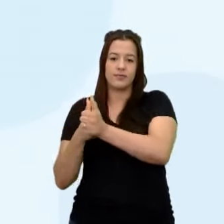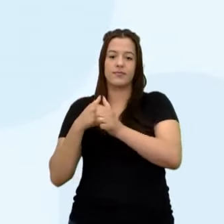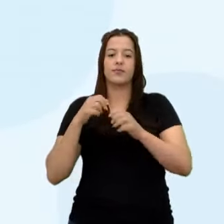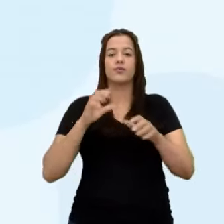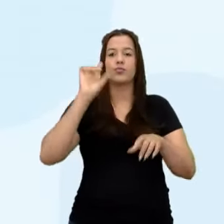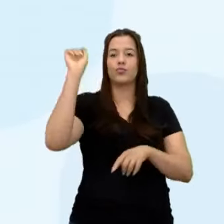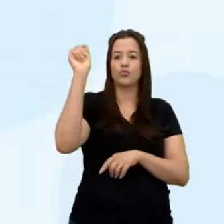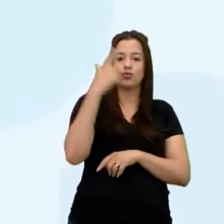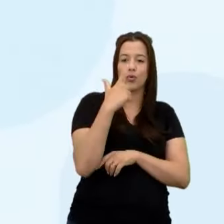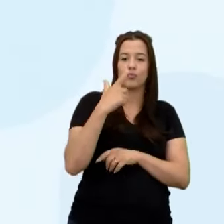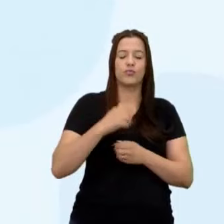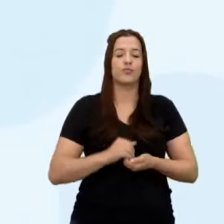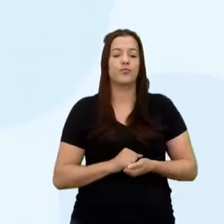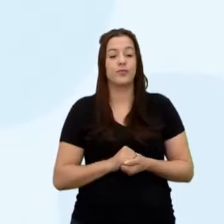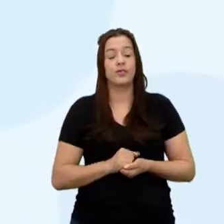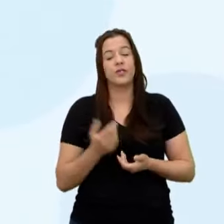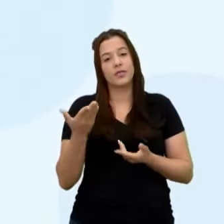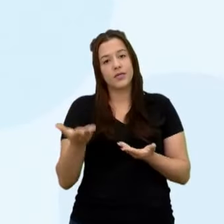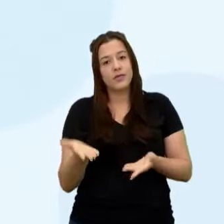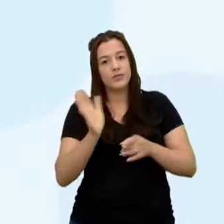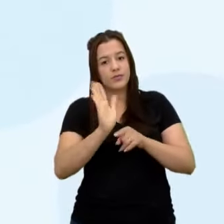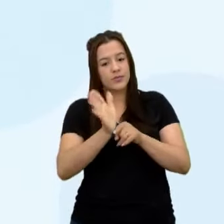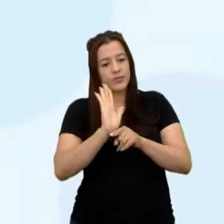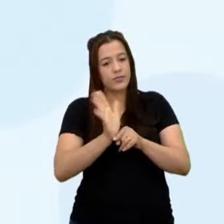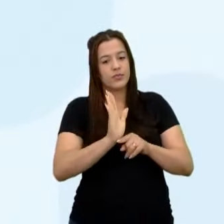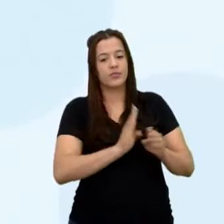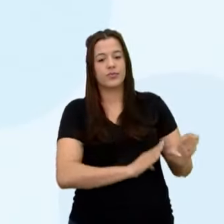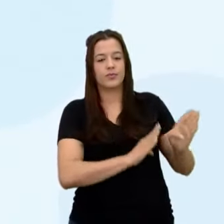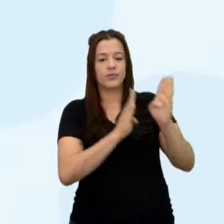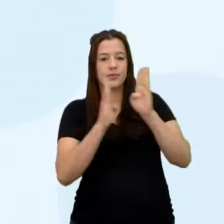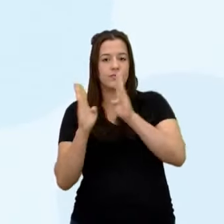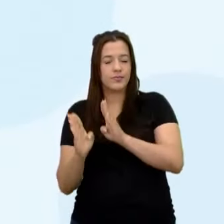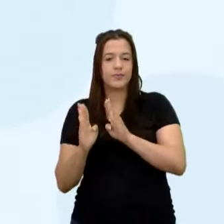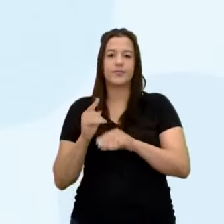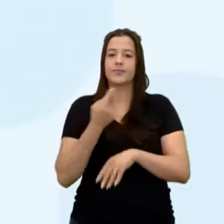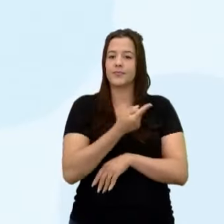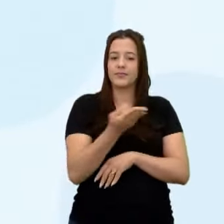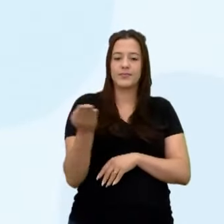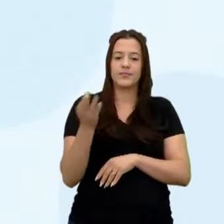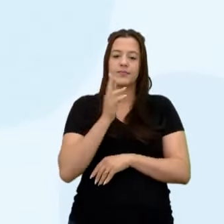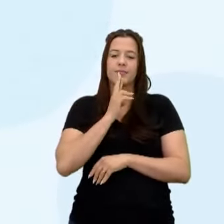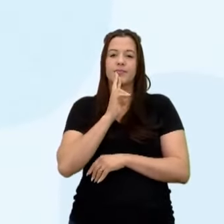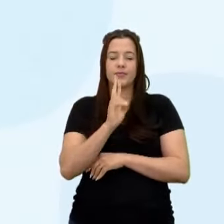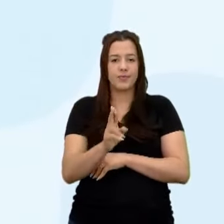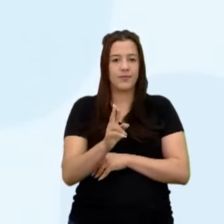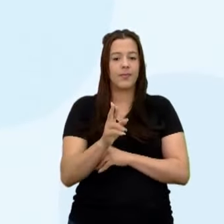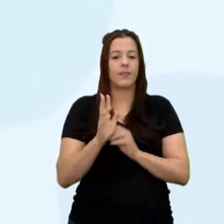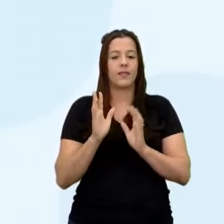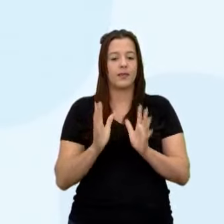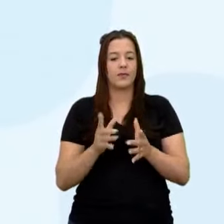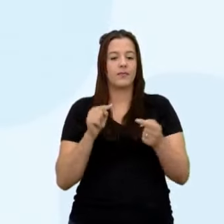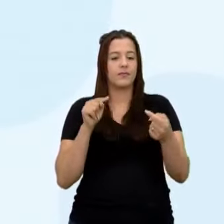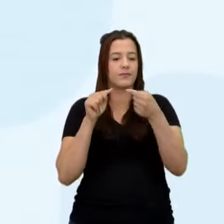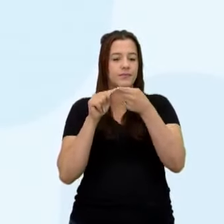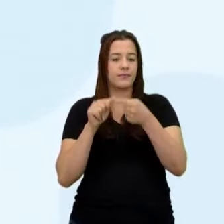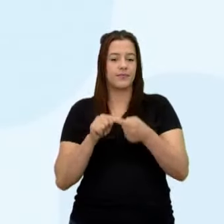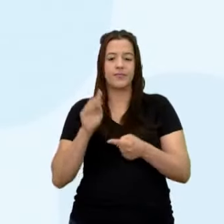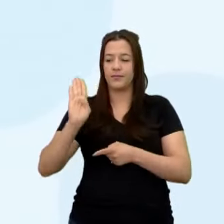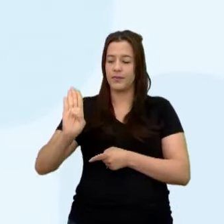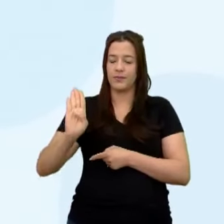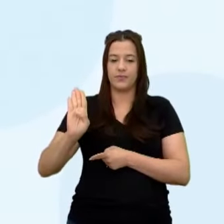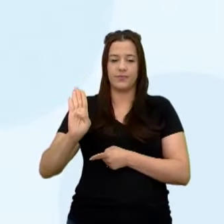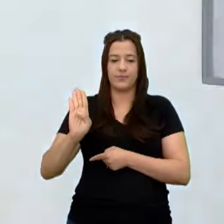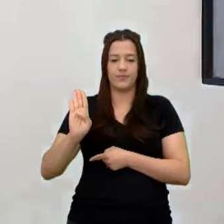Sol? E de acordo com o vídeo que nós assistimos ali, Mercury, Venus, Earth and Mars são os